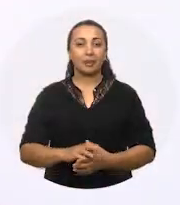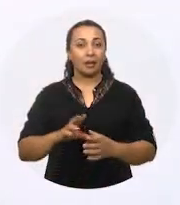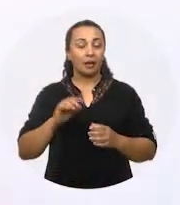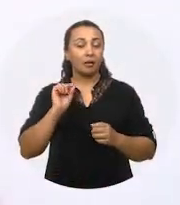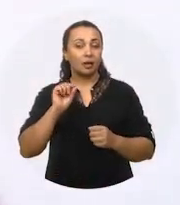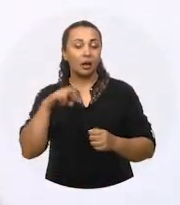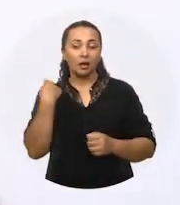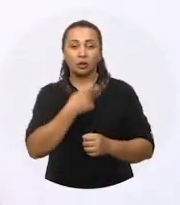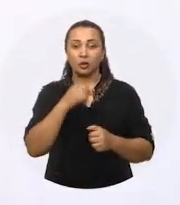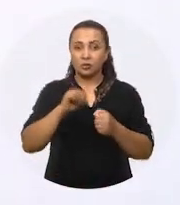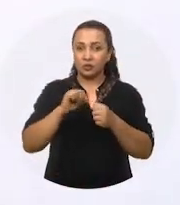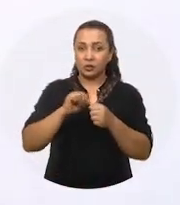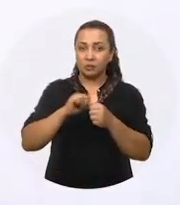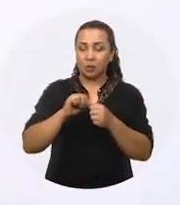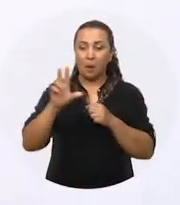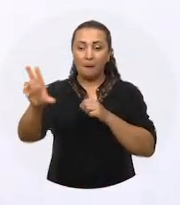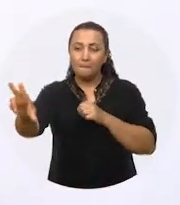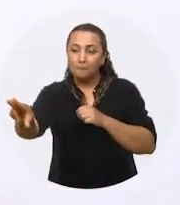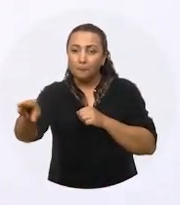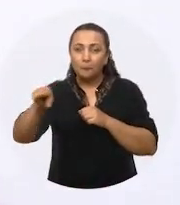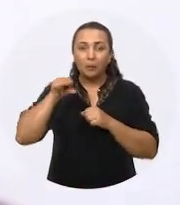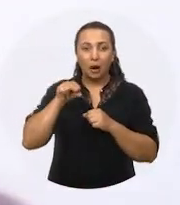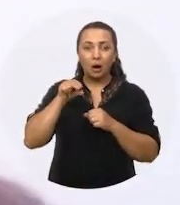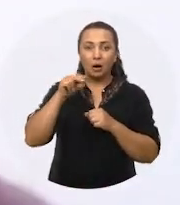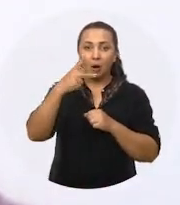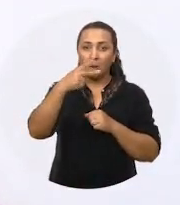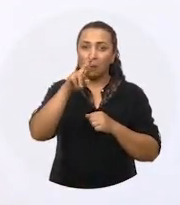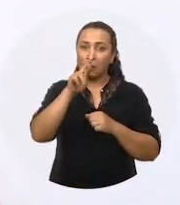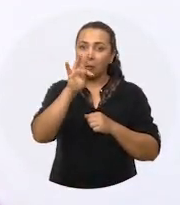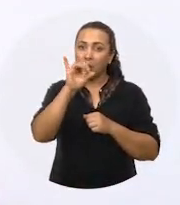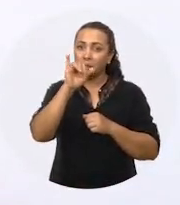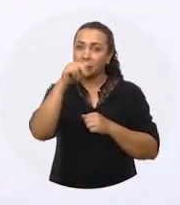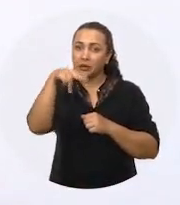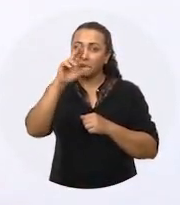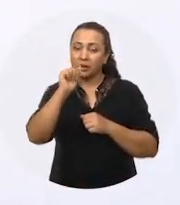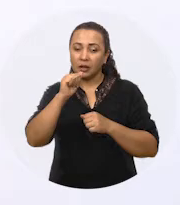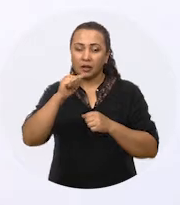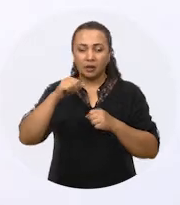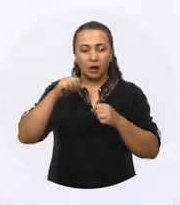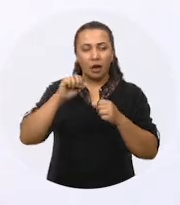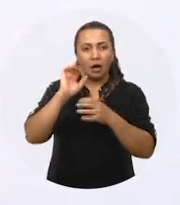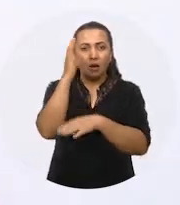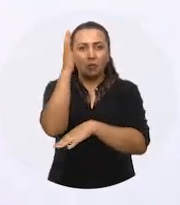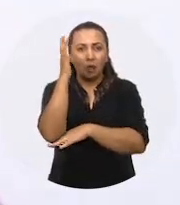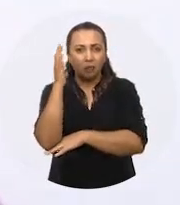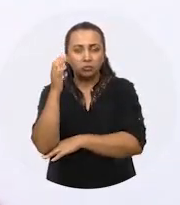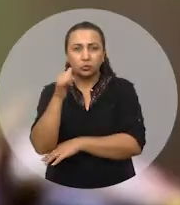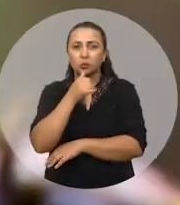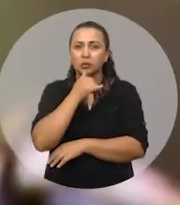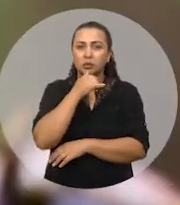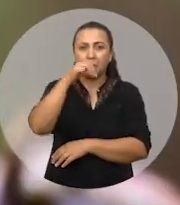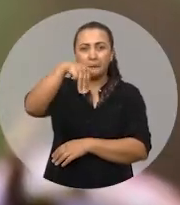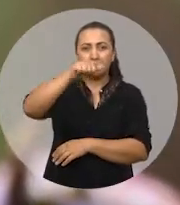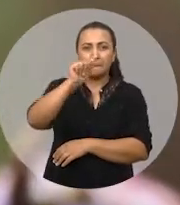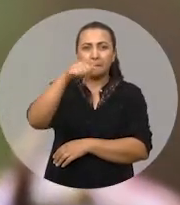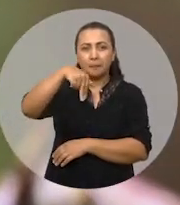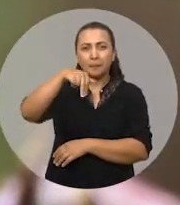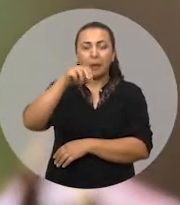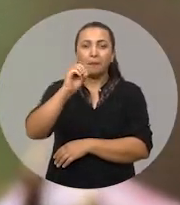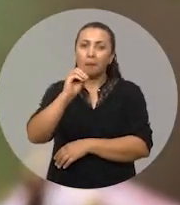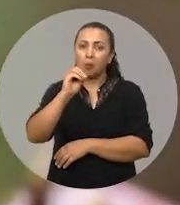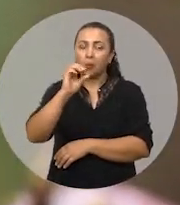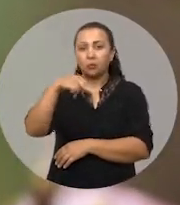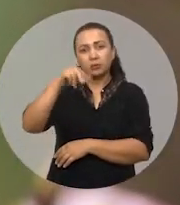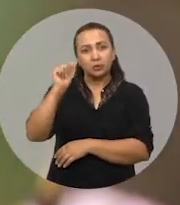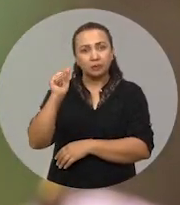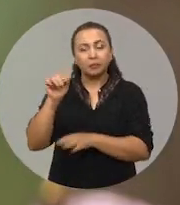O que foi que nós fizemos? Nós pegamos uma proteína vegetal, tá? Por exemplo, da mamoneira e da